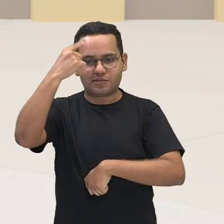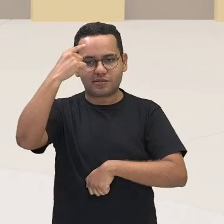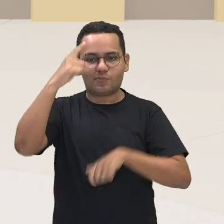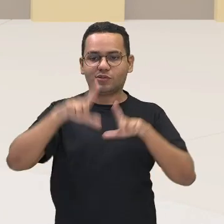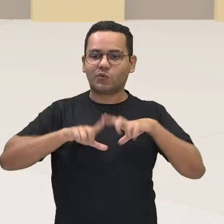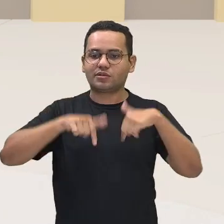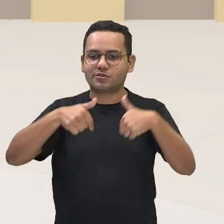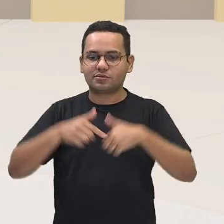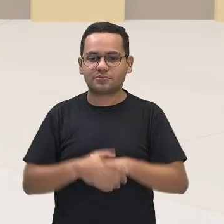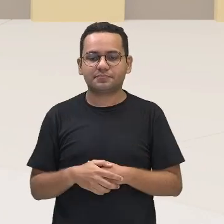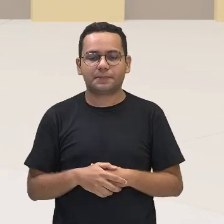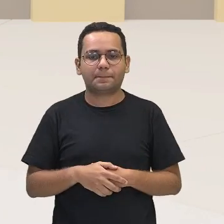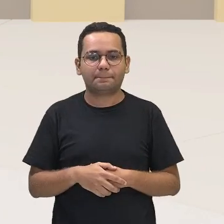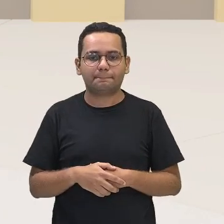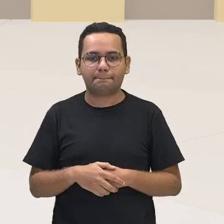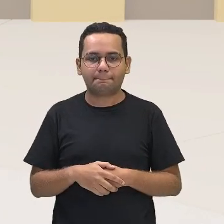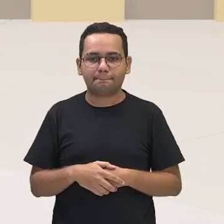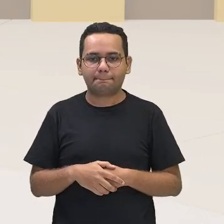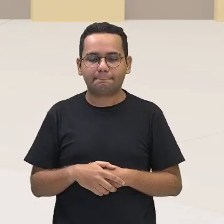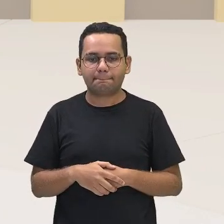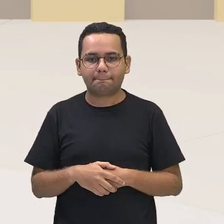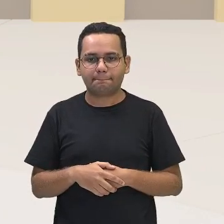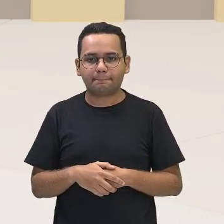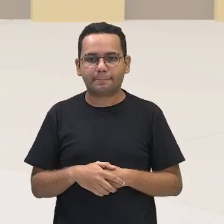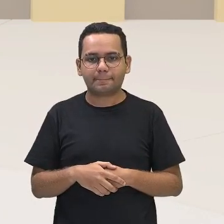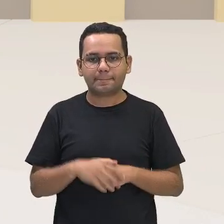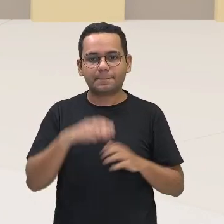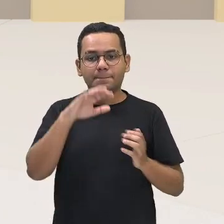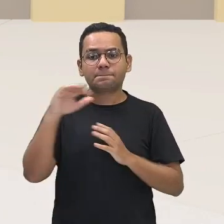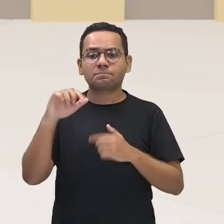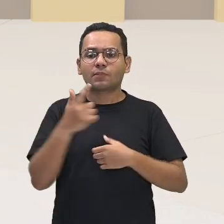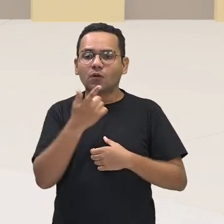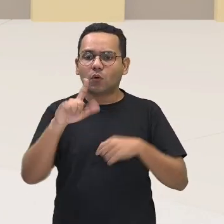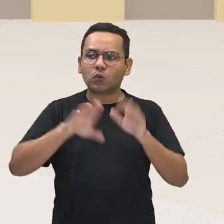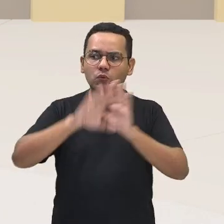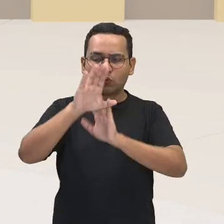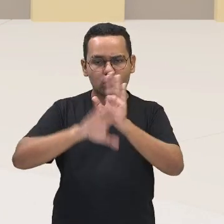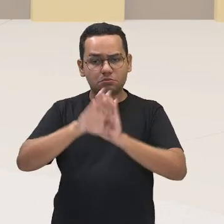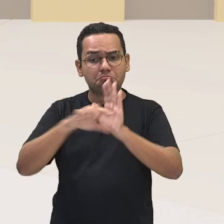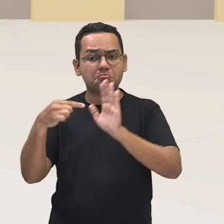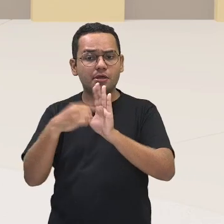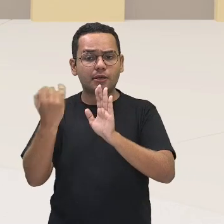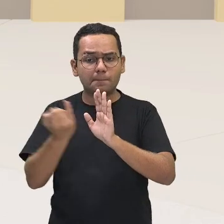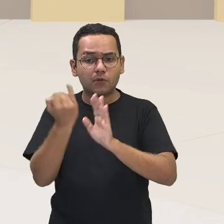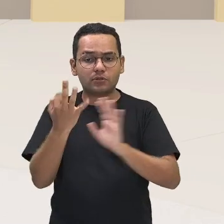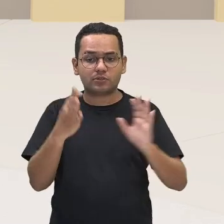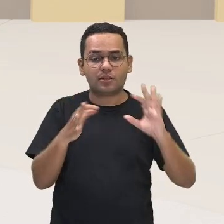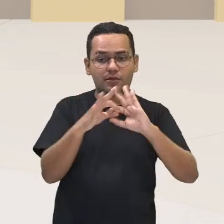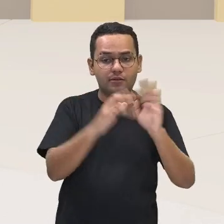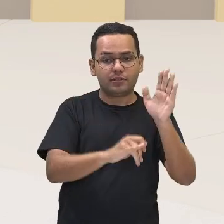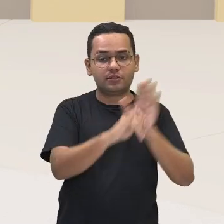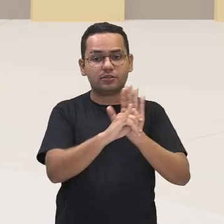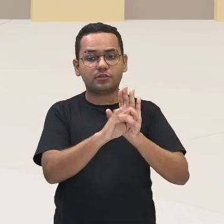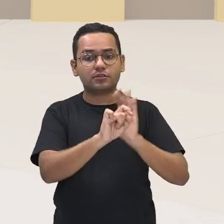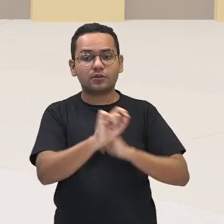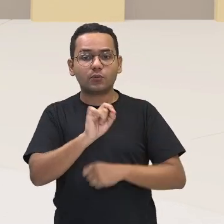vai observar agora um conceito muito importante também, que está atrelado a esse conceito de identidade, que é em relação ao